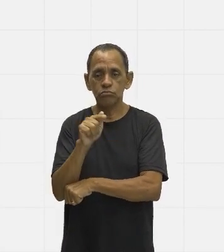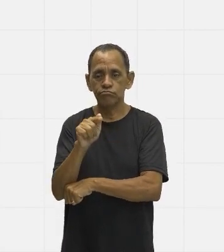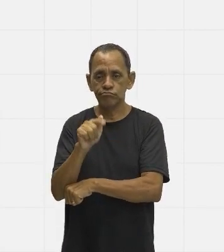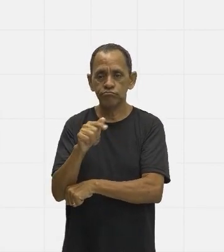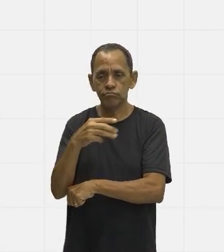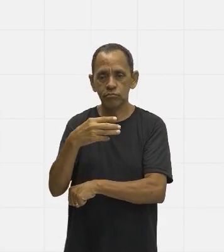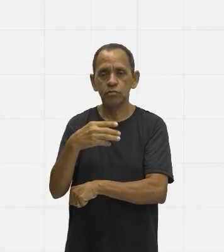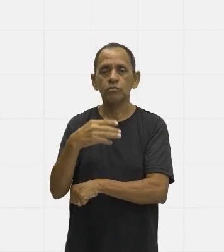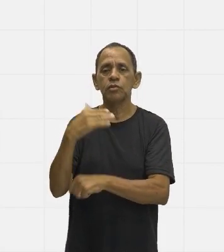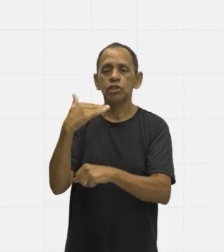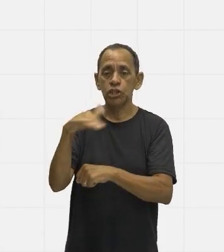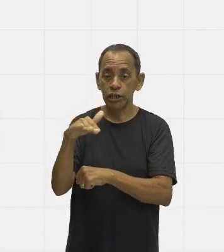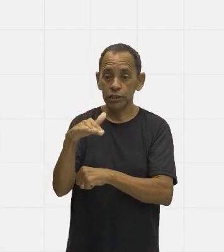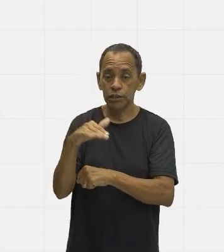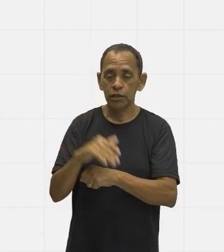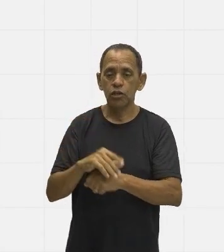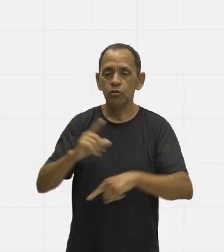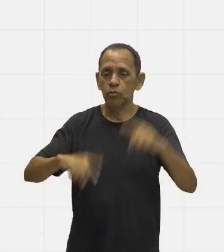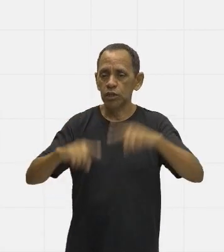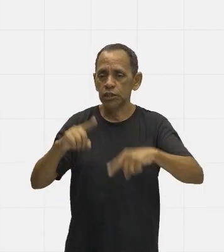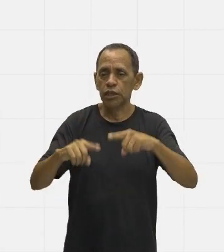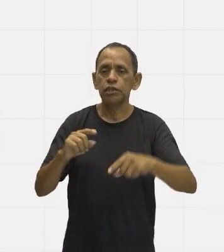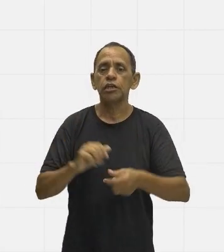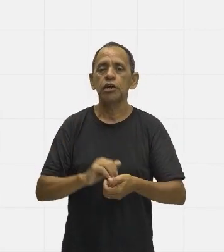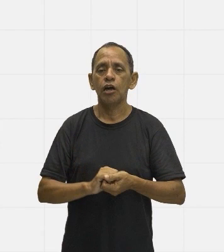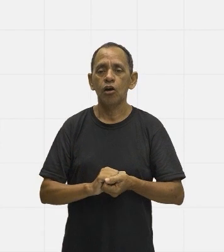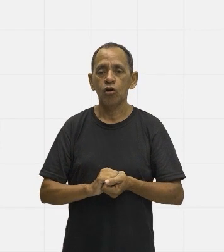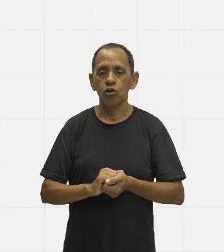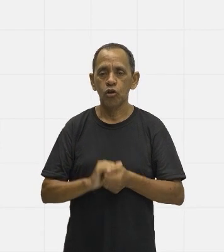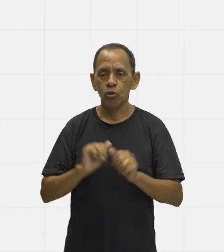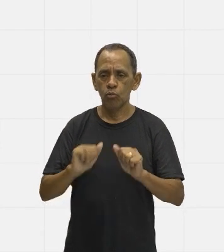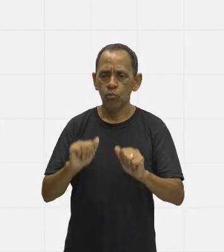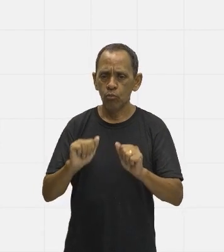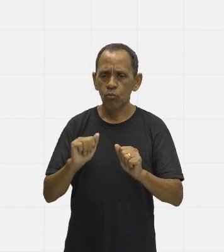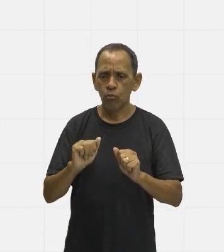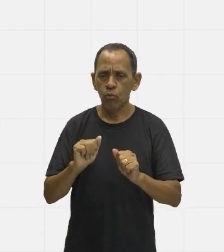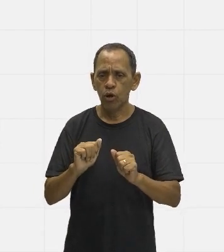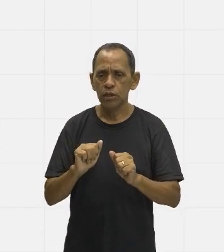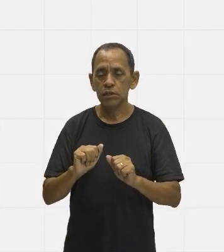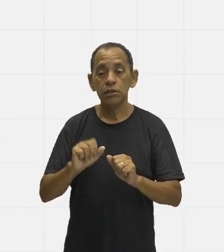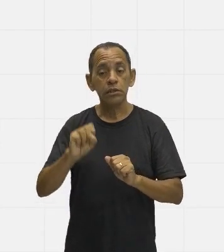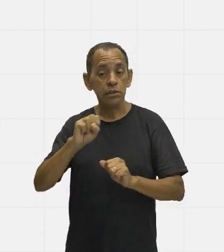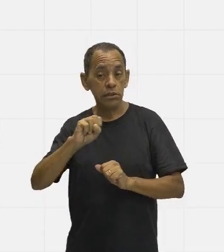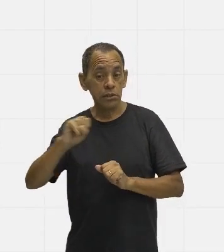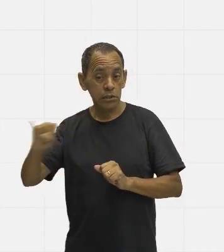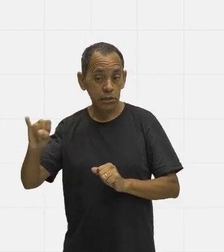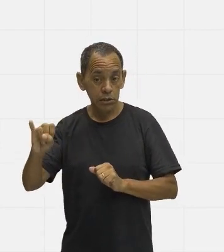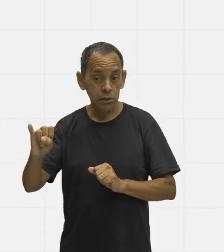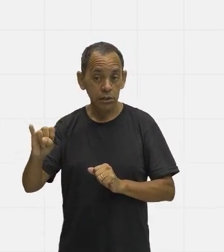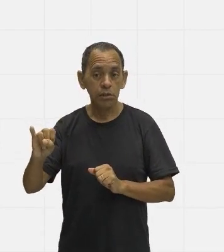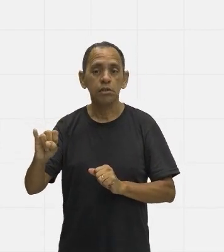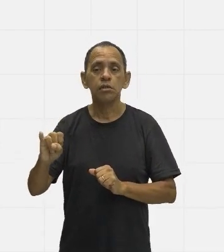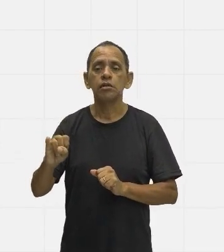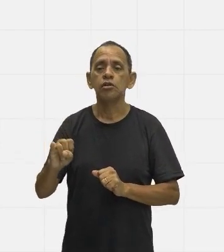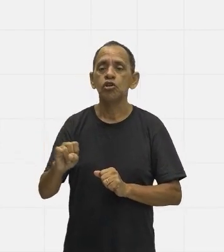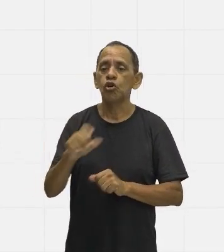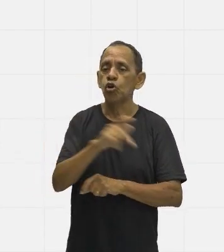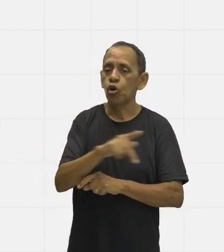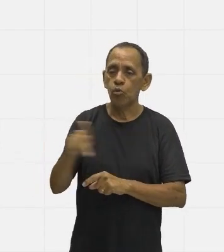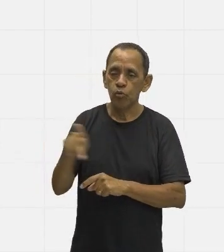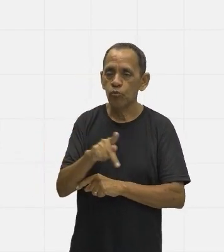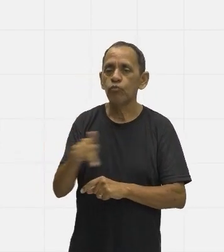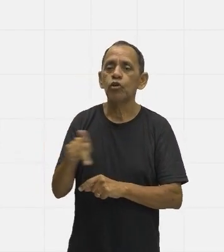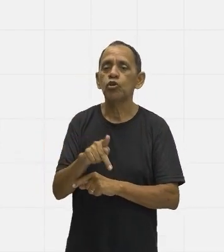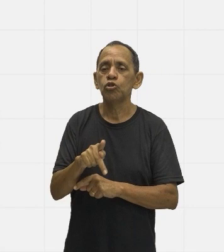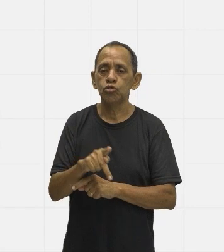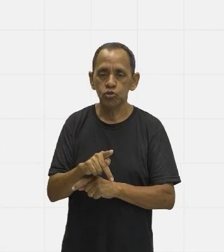horas. O material só poderá ser salvo se o login estiver conectado no canal durante a transmissão. Essa é